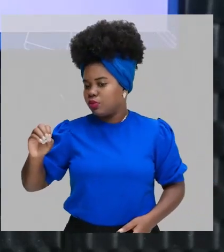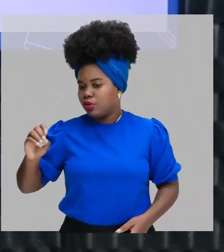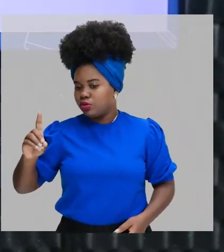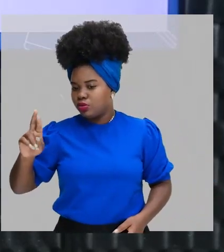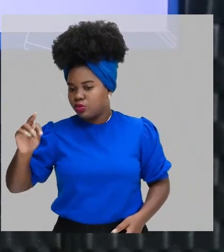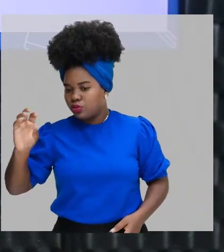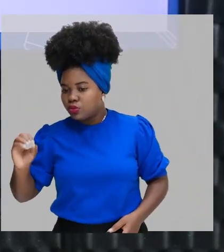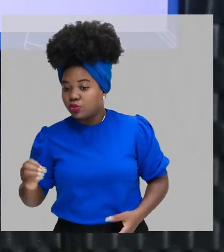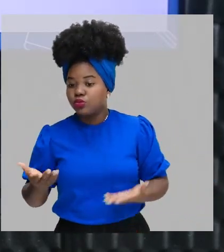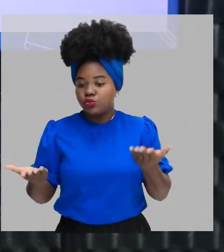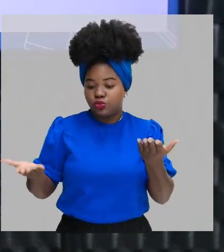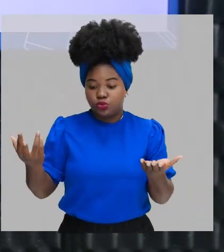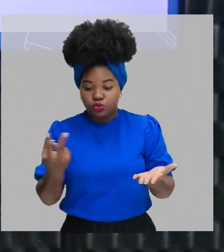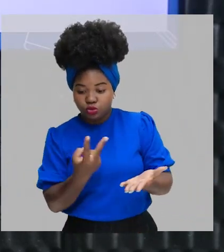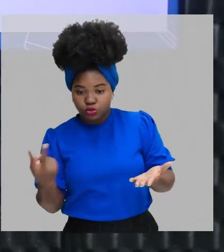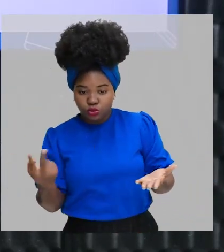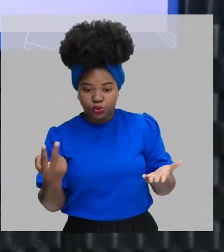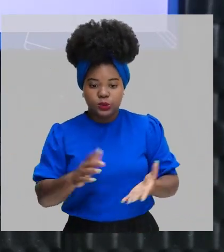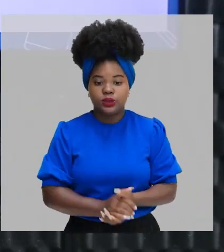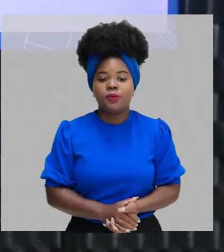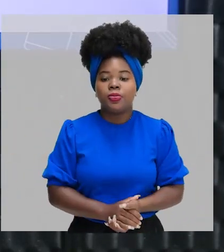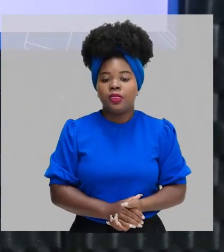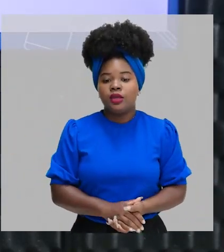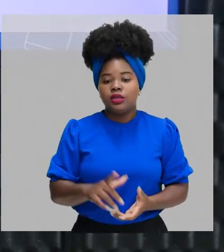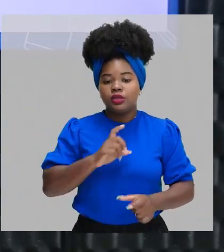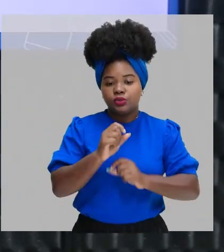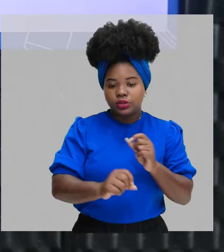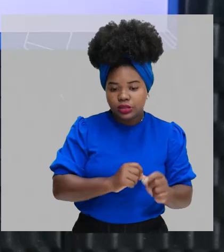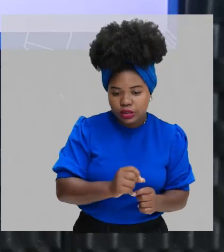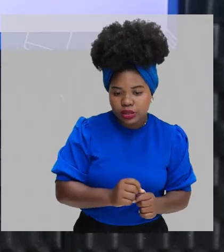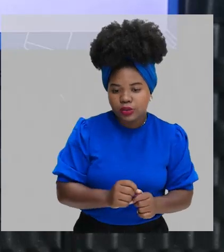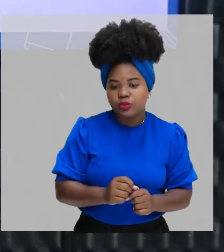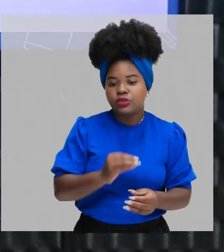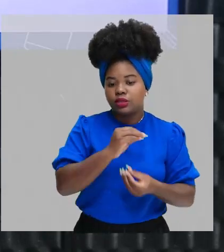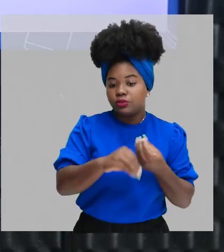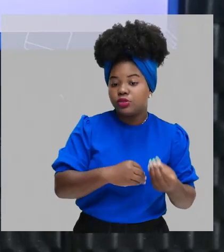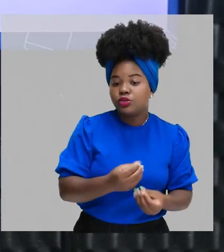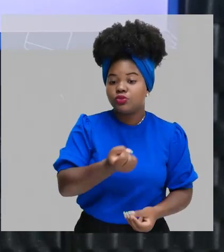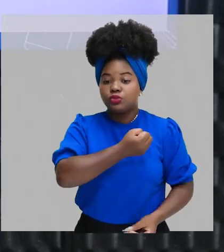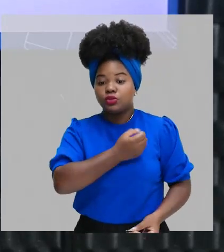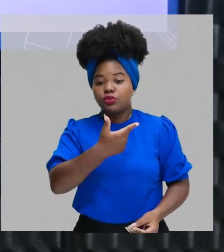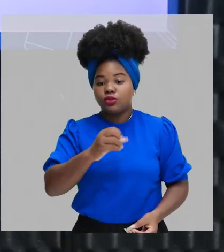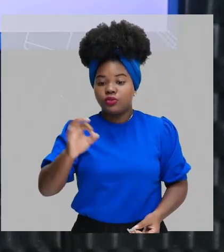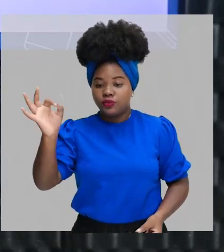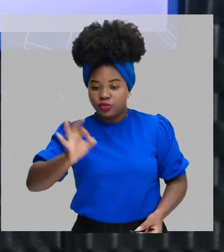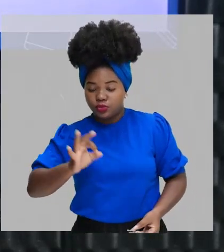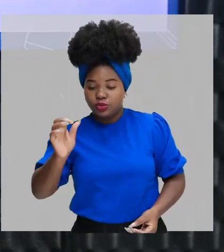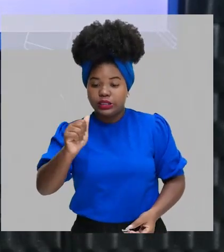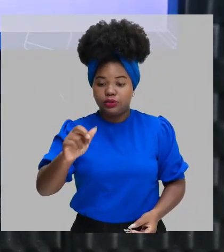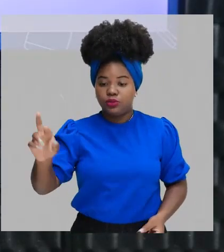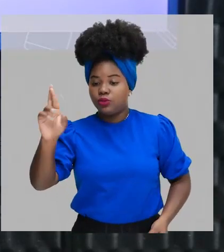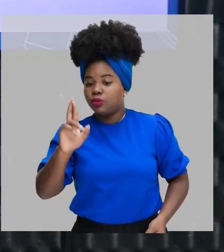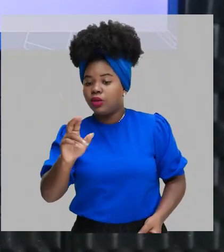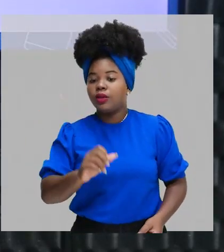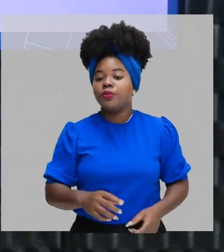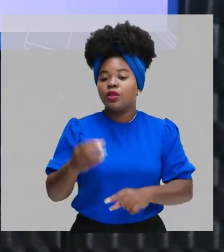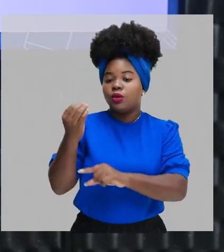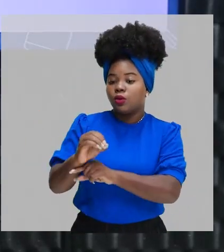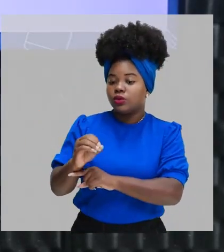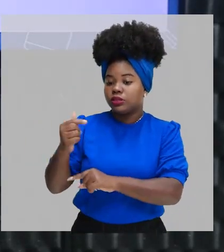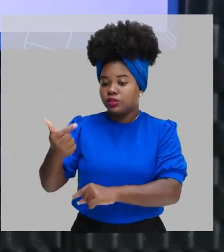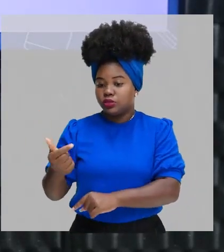que a composição volumétrica do ar, 20% de oxigênio, 80% de nitrogênio, nós temos